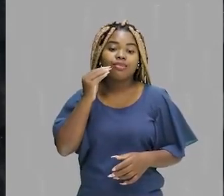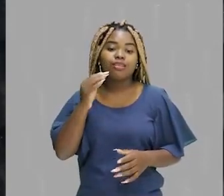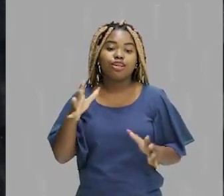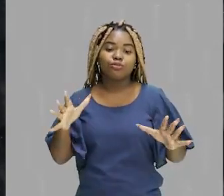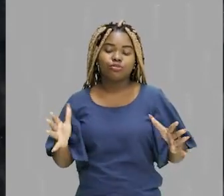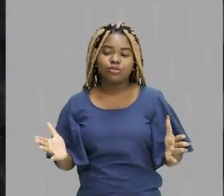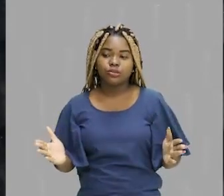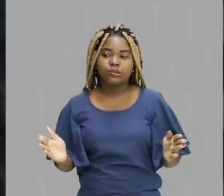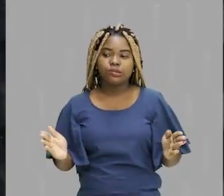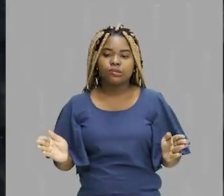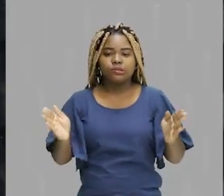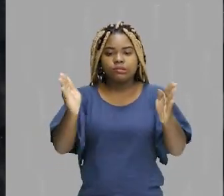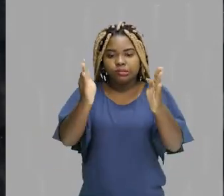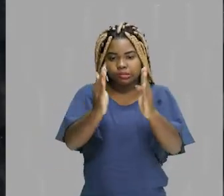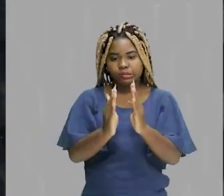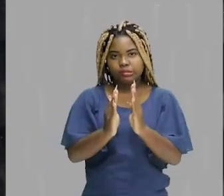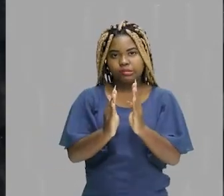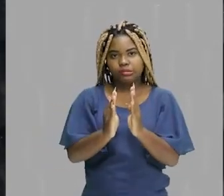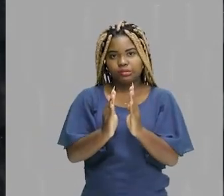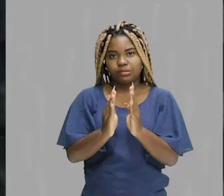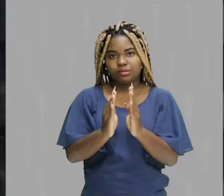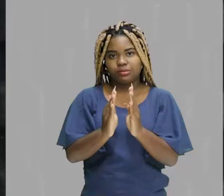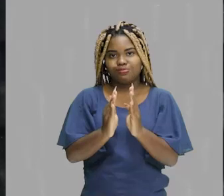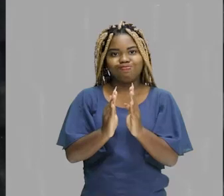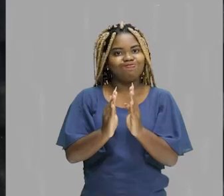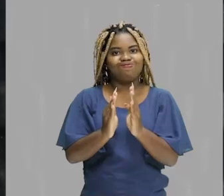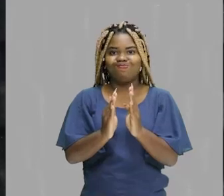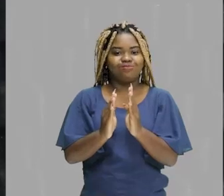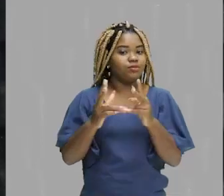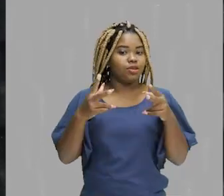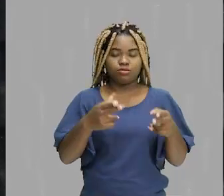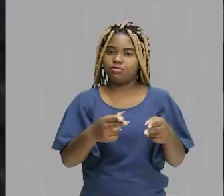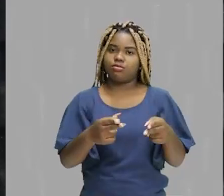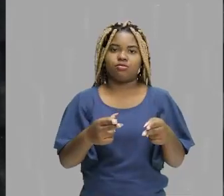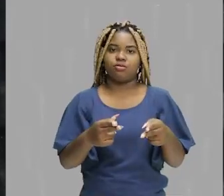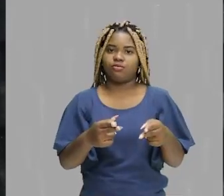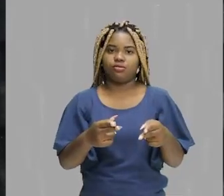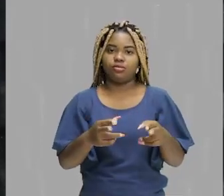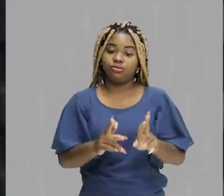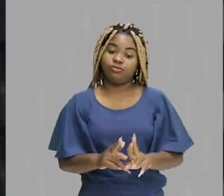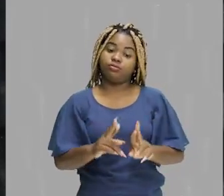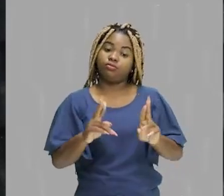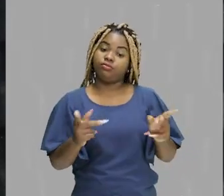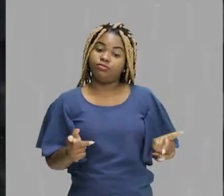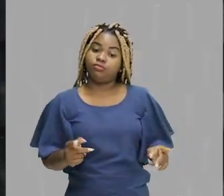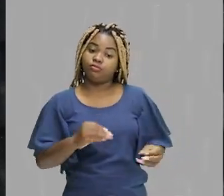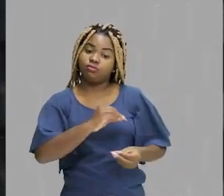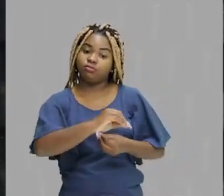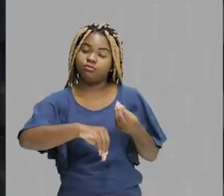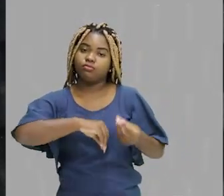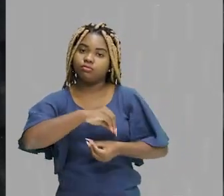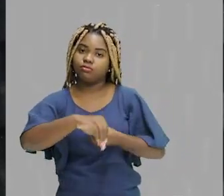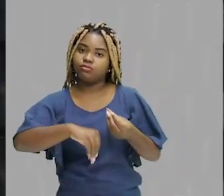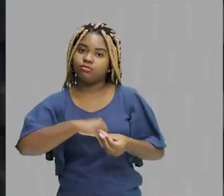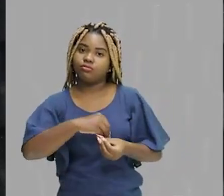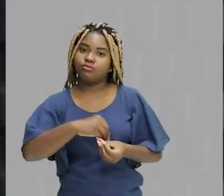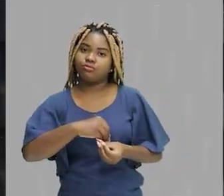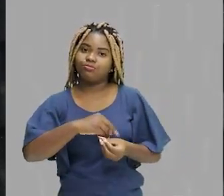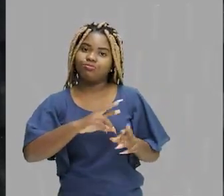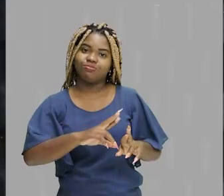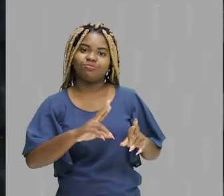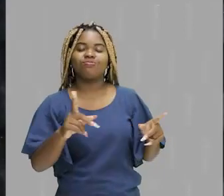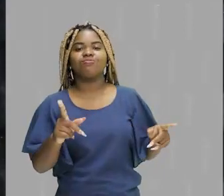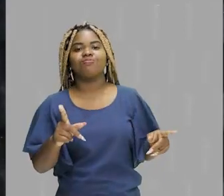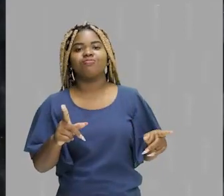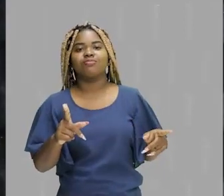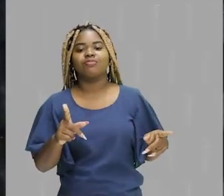não haverá o encaixe. Por quê? Porque são imagens especulares. Ou seja, são substâncias assimétricas.